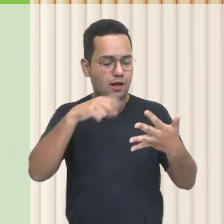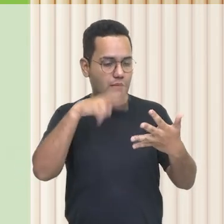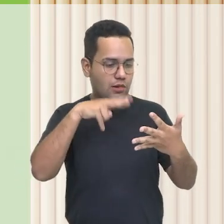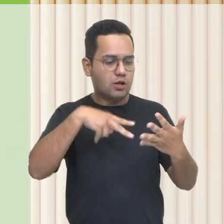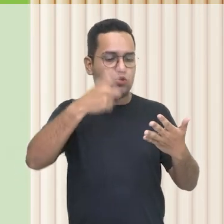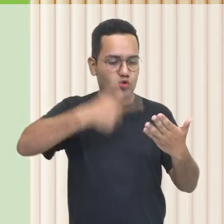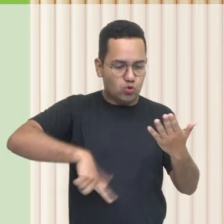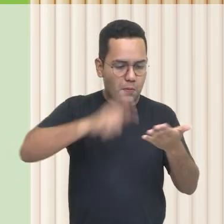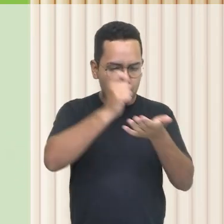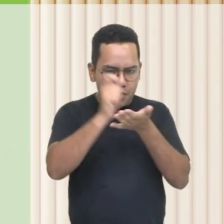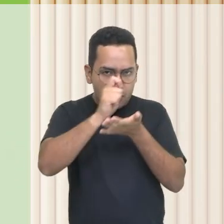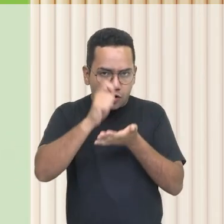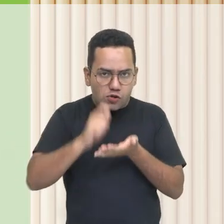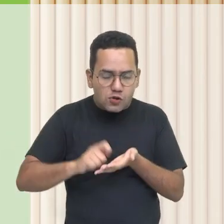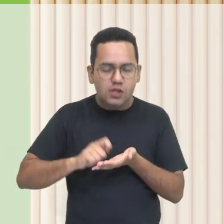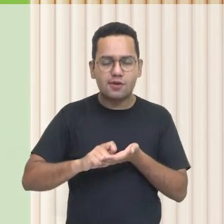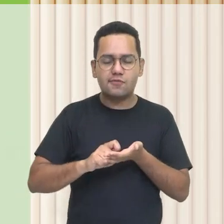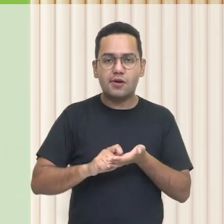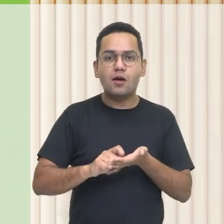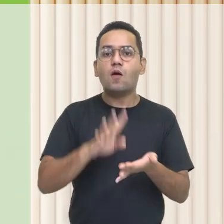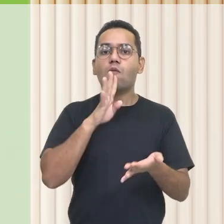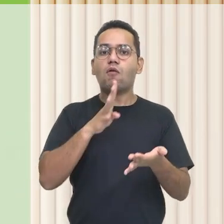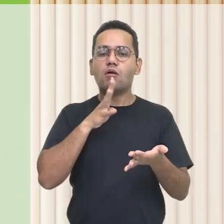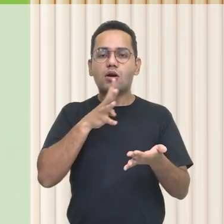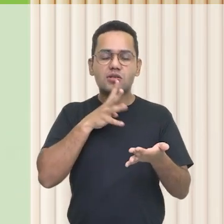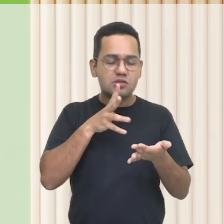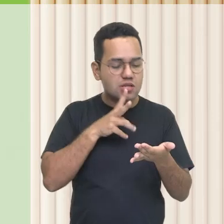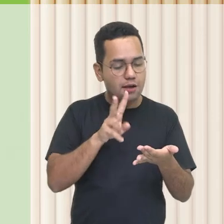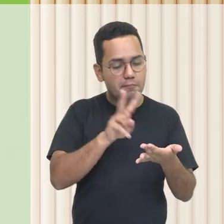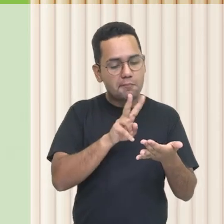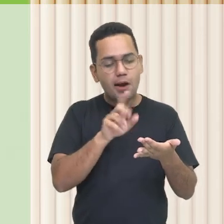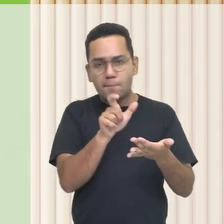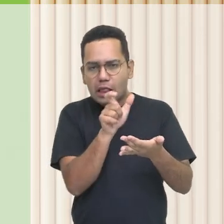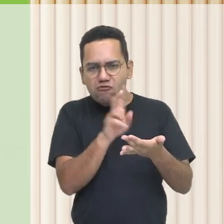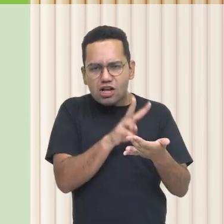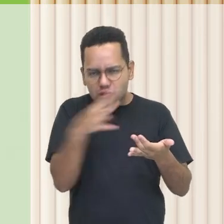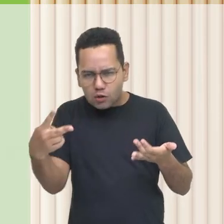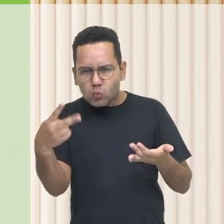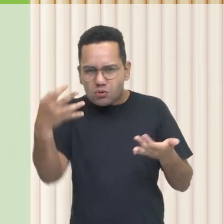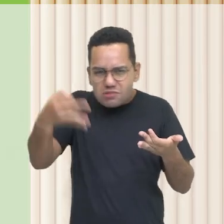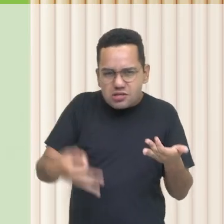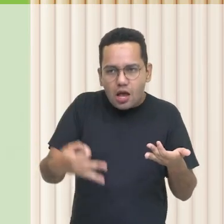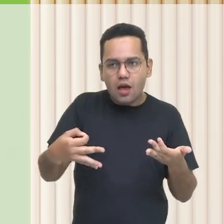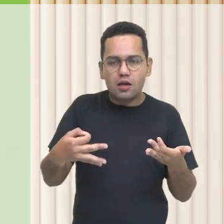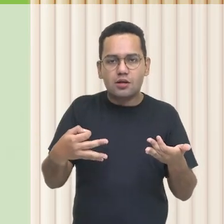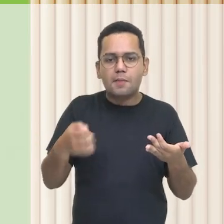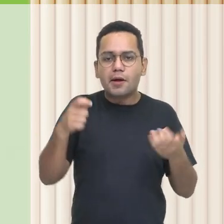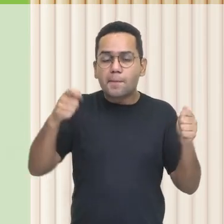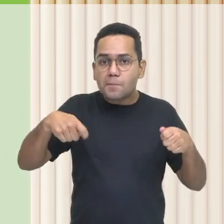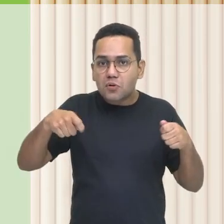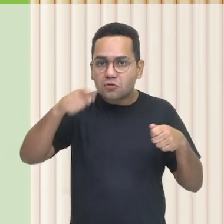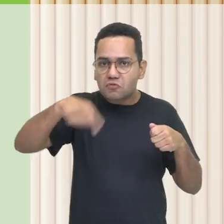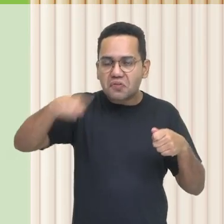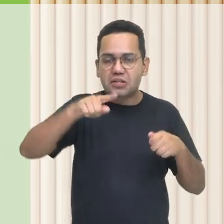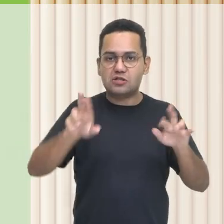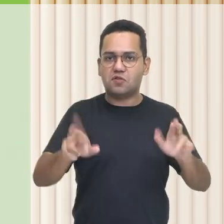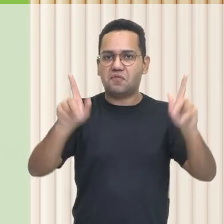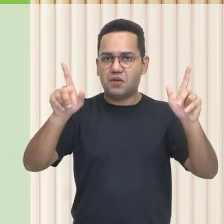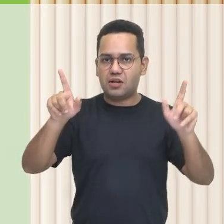significados para Então você conseguir diferenciar né conseguir alhe